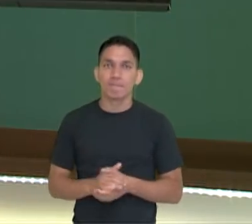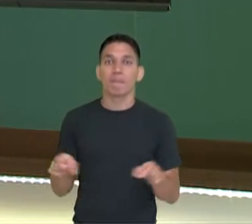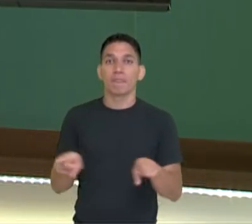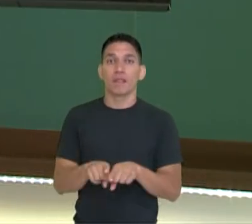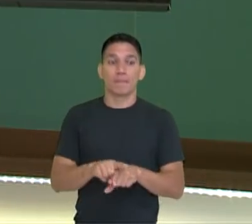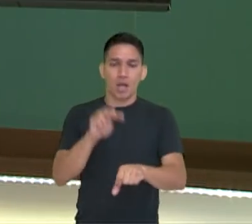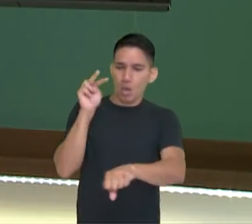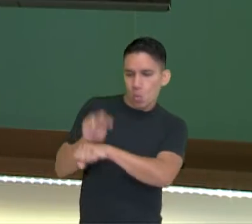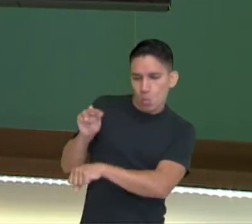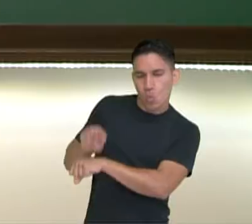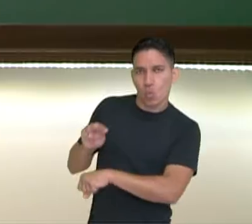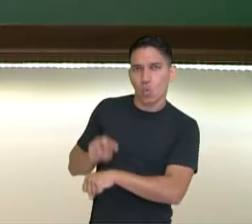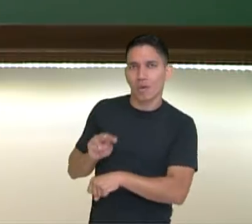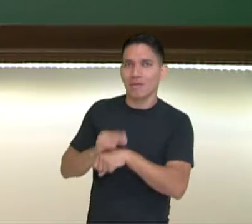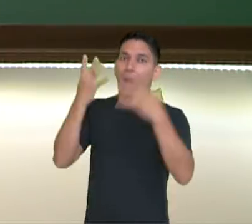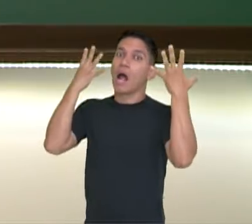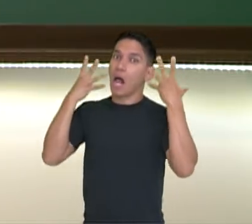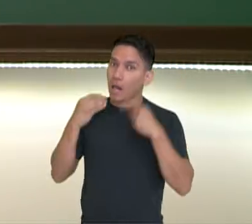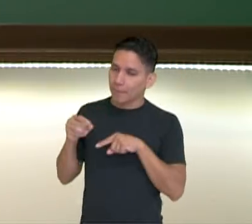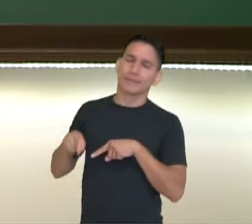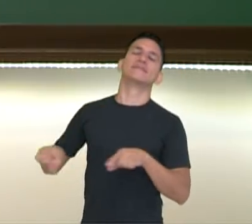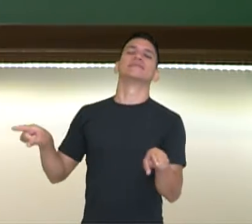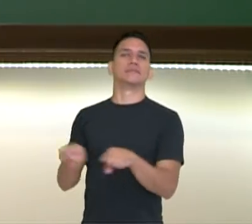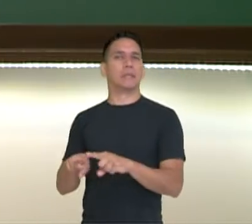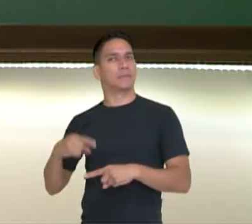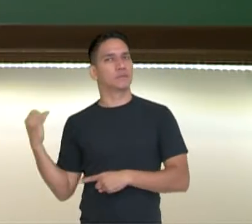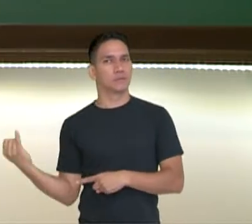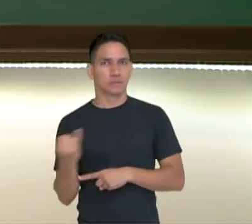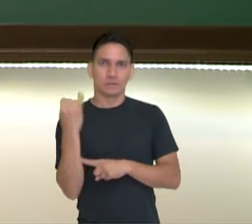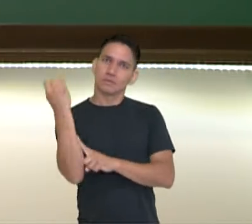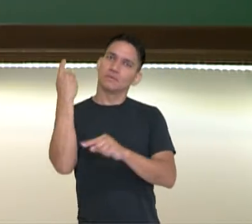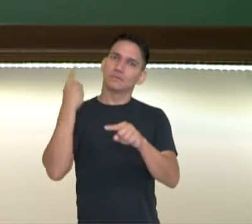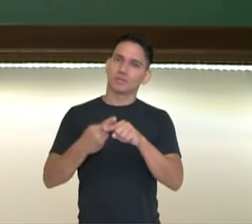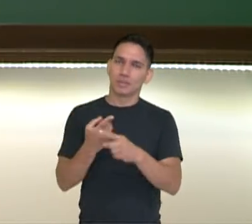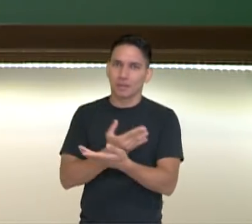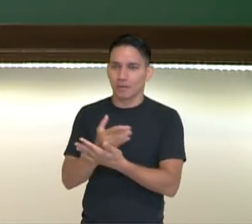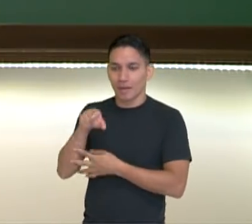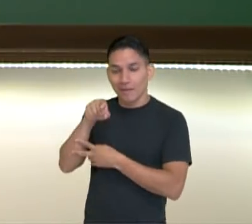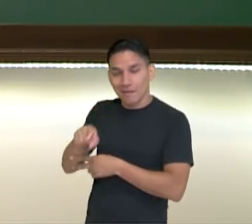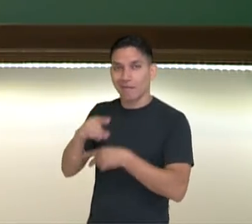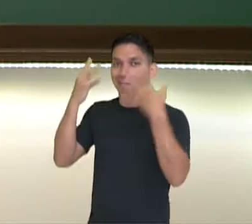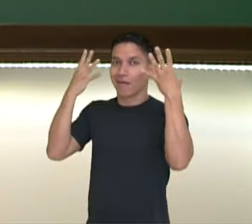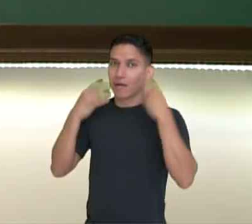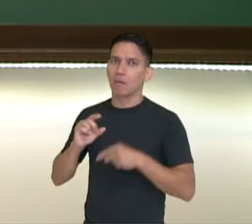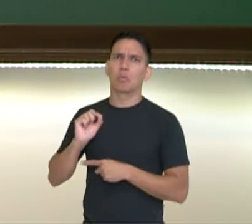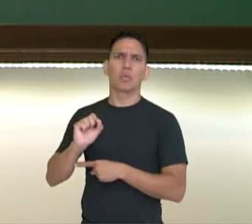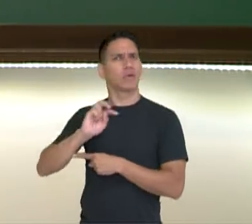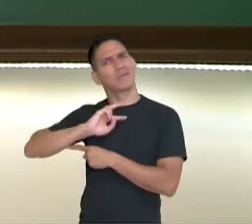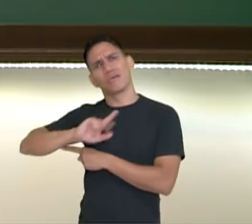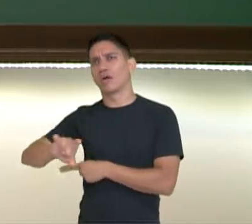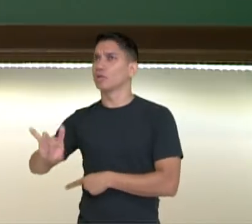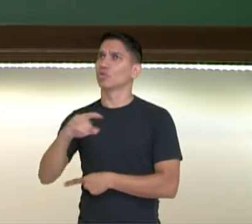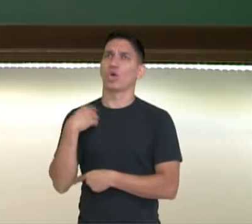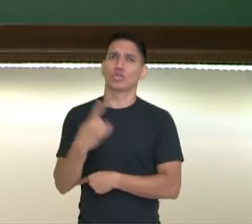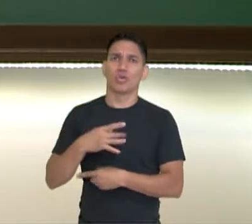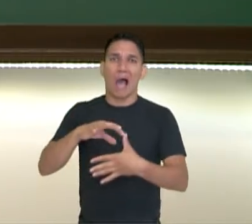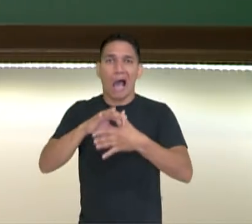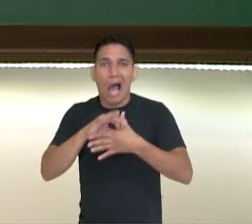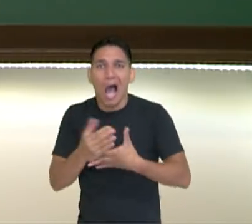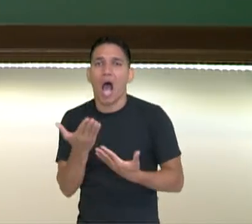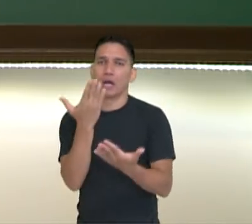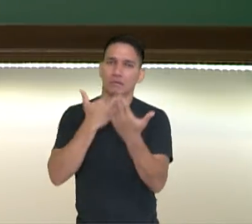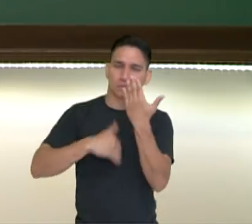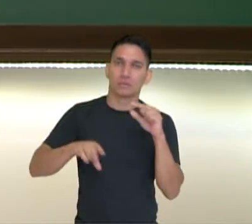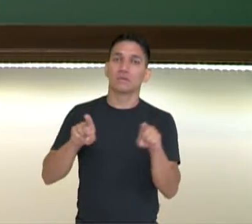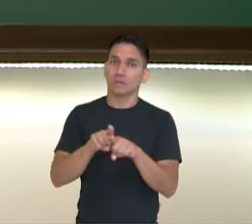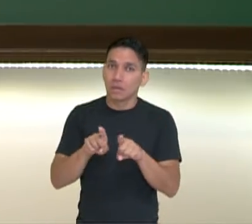domesticação de animais, também muito importante. Vamos lembrar que os animais eles servem para a gente não só como carne, mas